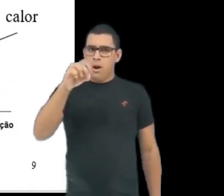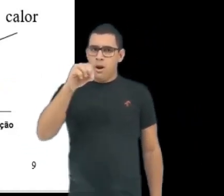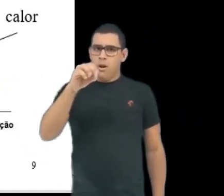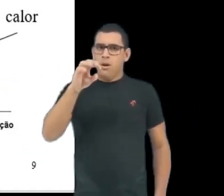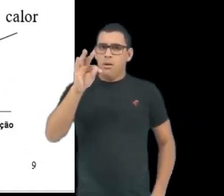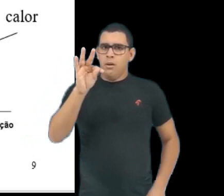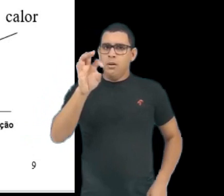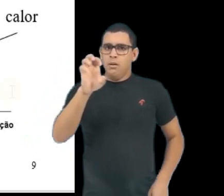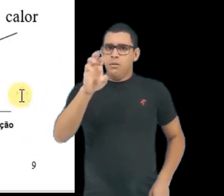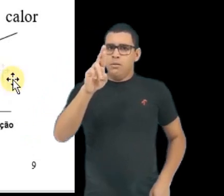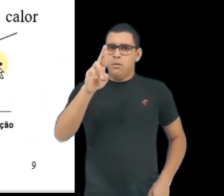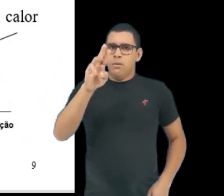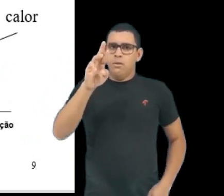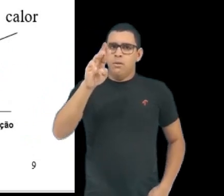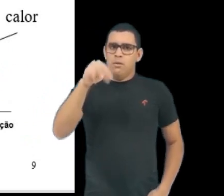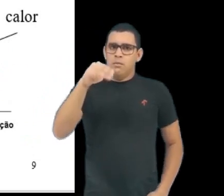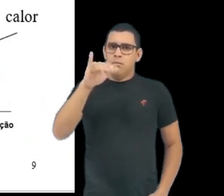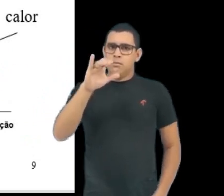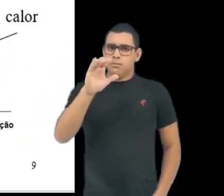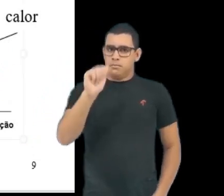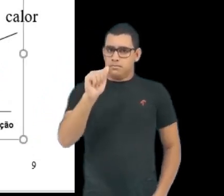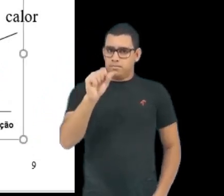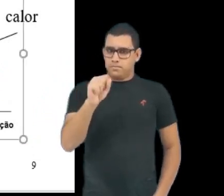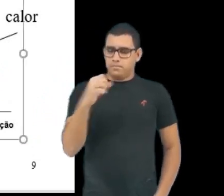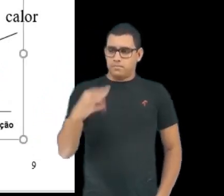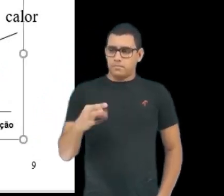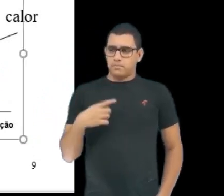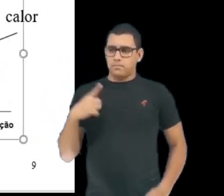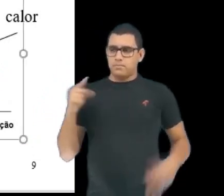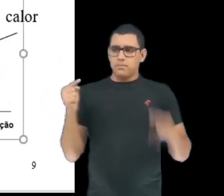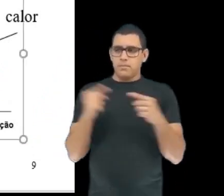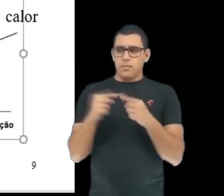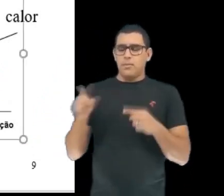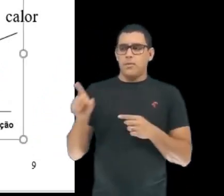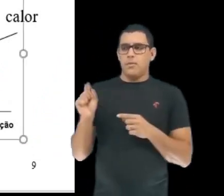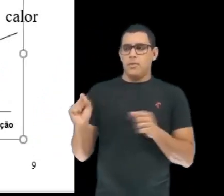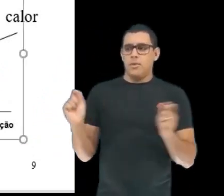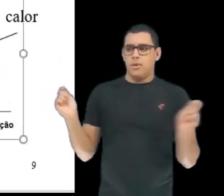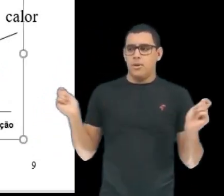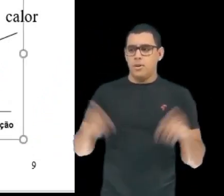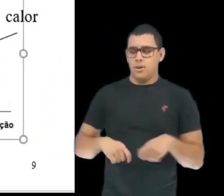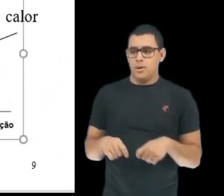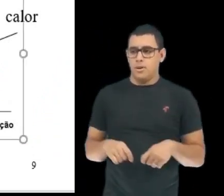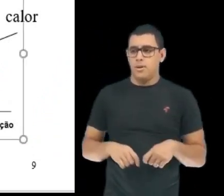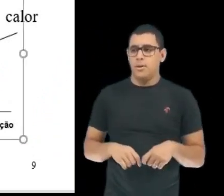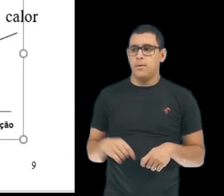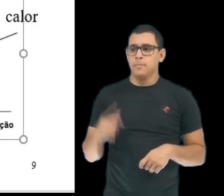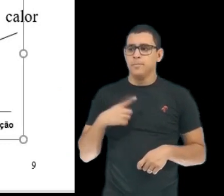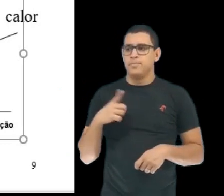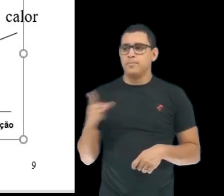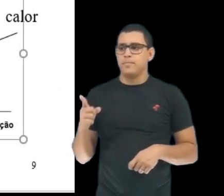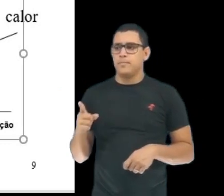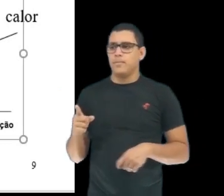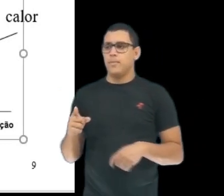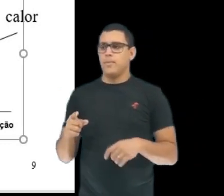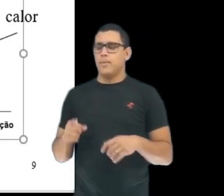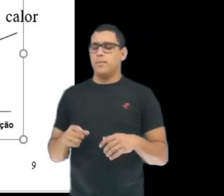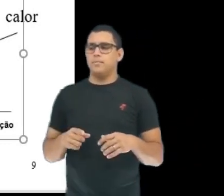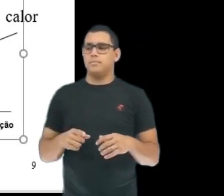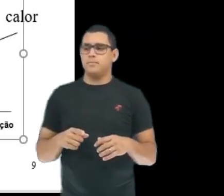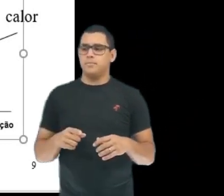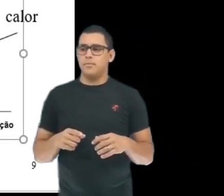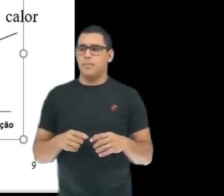endotérmicas, o que é que a gente tem? No que diz respeito aos gráficos, a gente tem